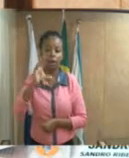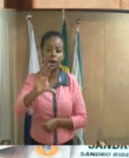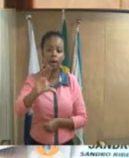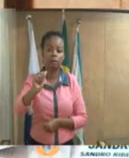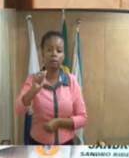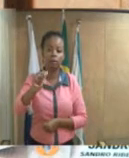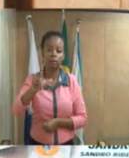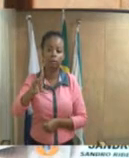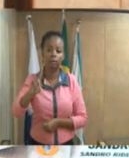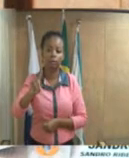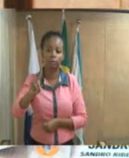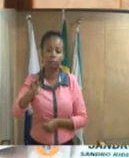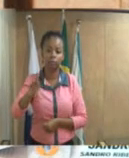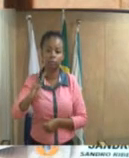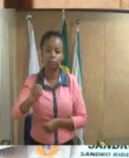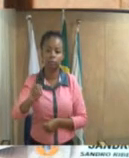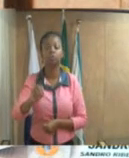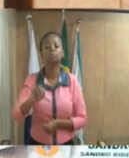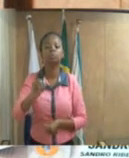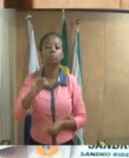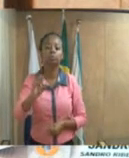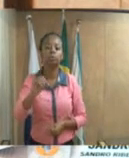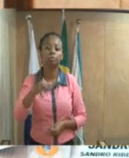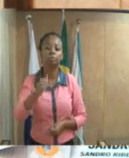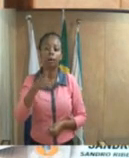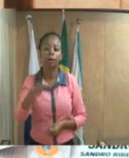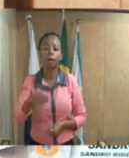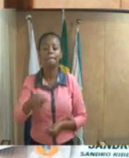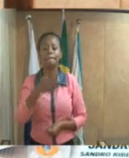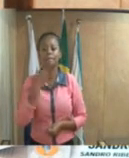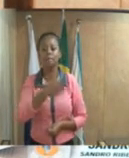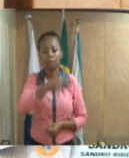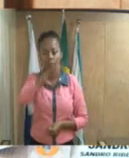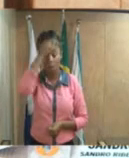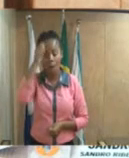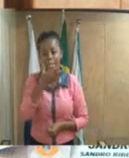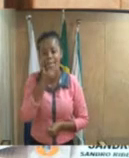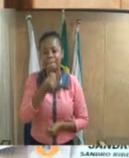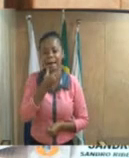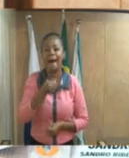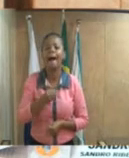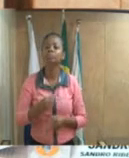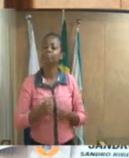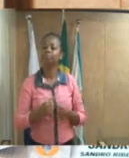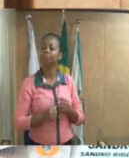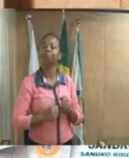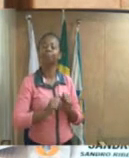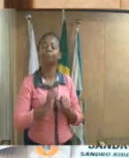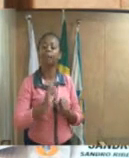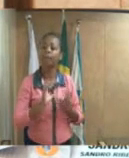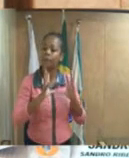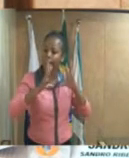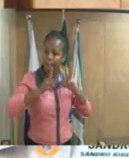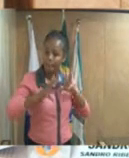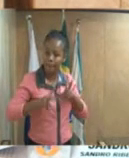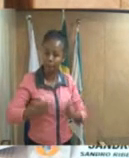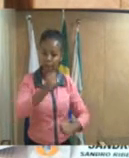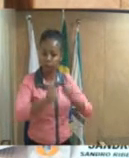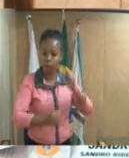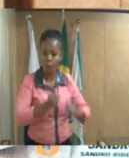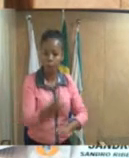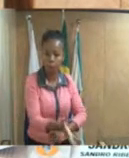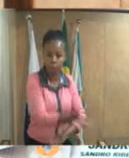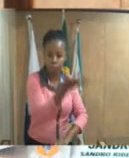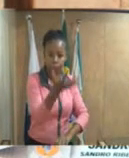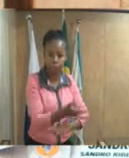Tomás, solicitando ao excelentíssimo senhor prefeito carro vacol para limpeza e desobstrução de bueiros existentes